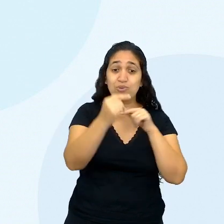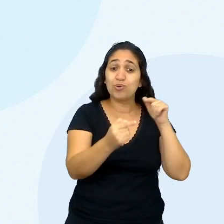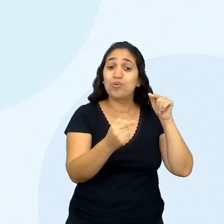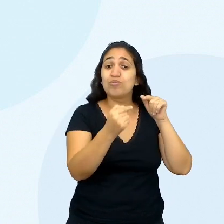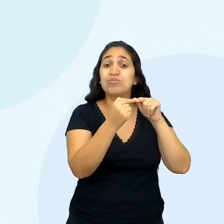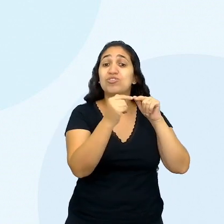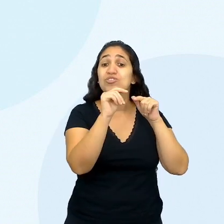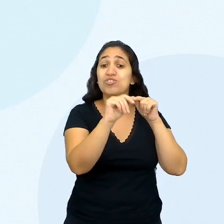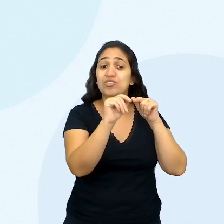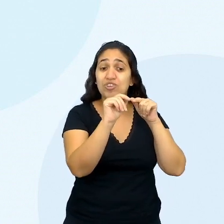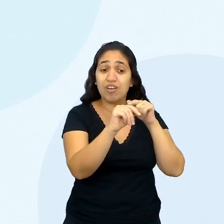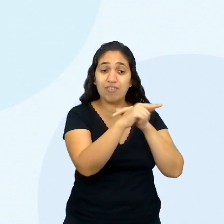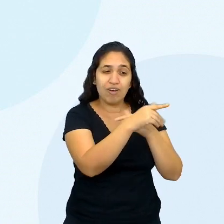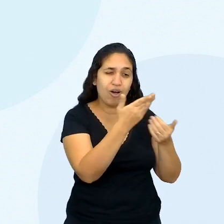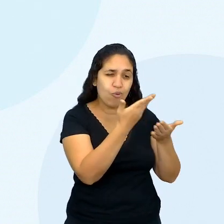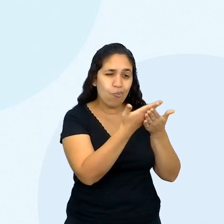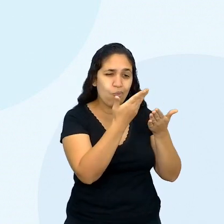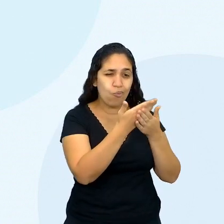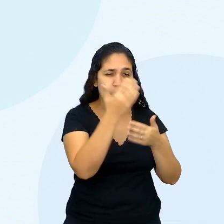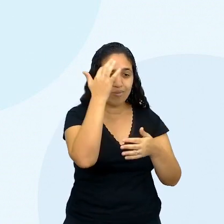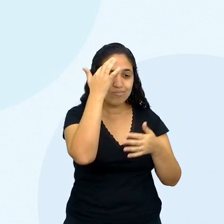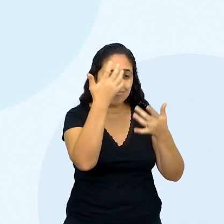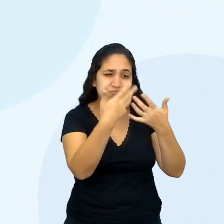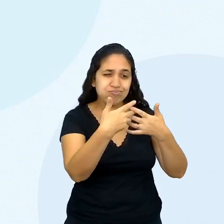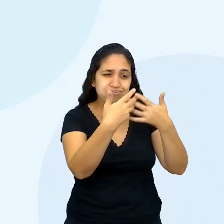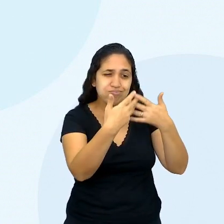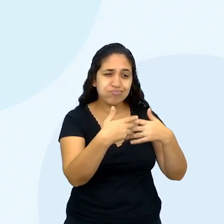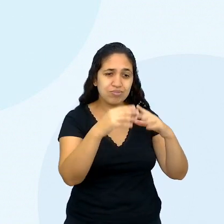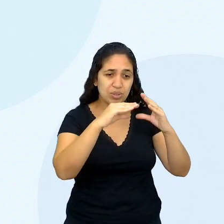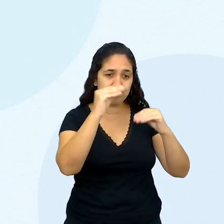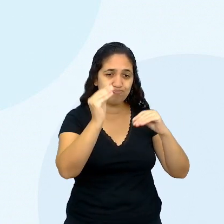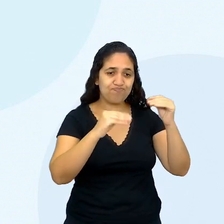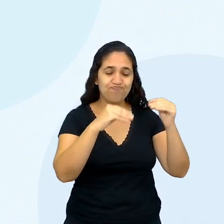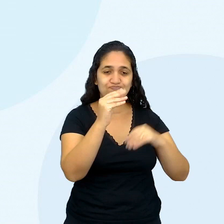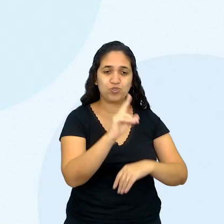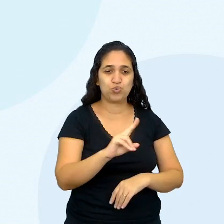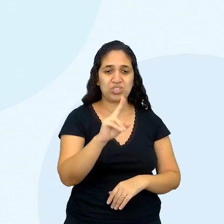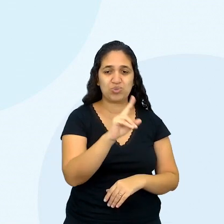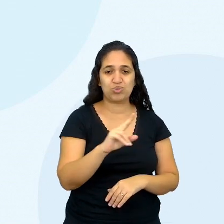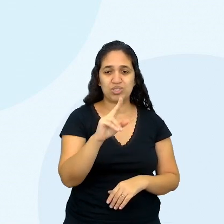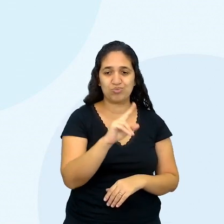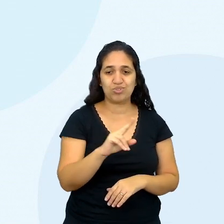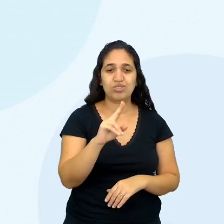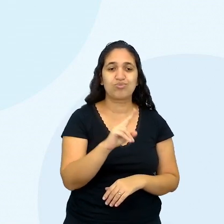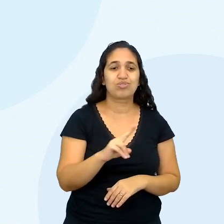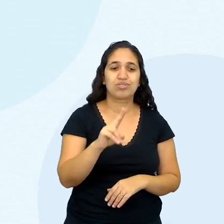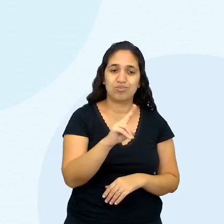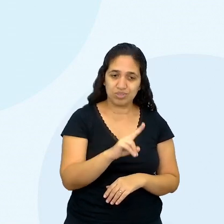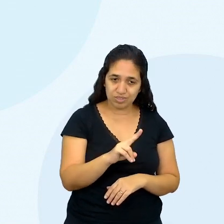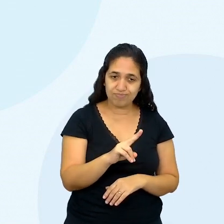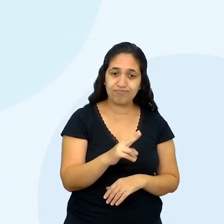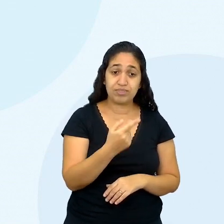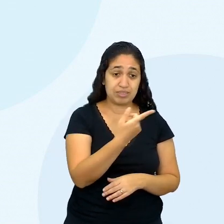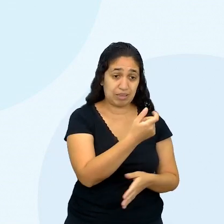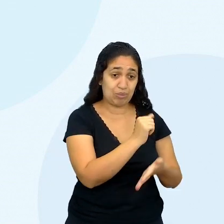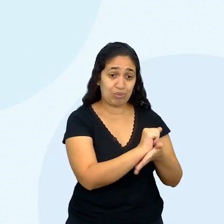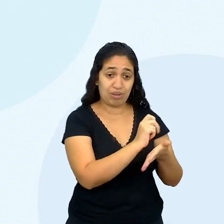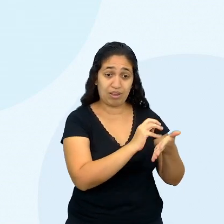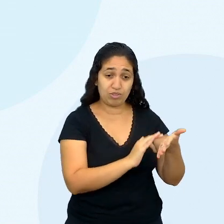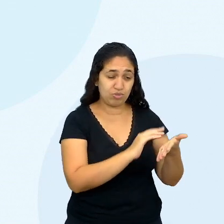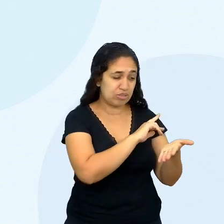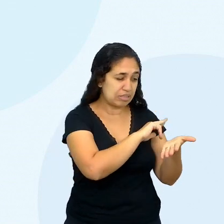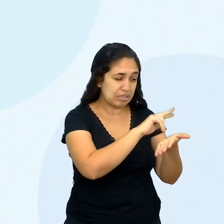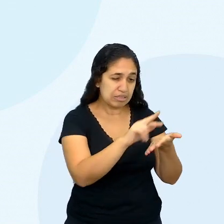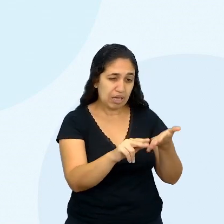objetivo proporcionar aos estudantes o estudo e a reflexão sobre o uso dos plásticos, na verdade, o uso abusivo dos plásticos. Eles fizeram